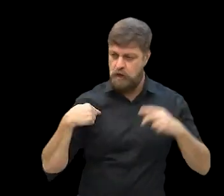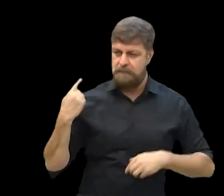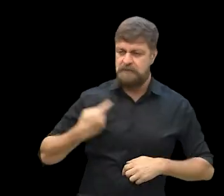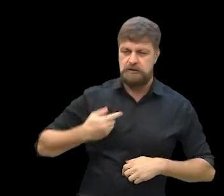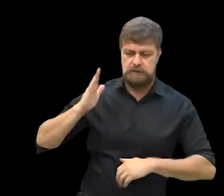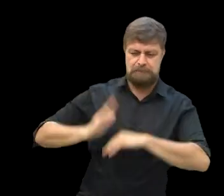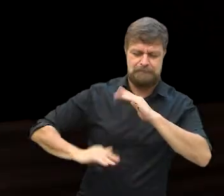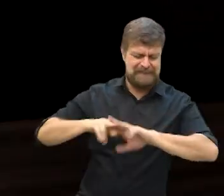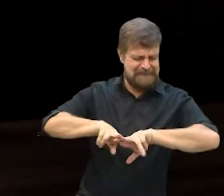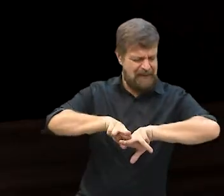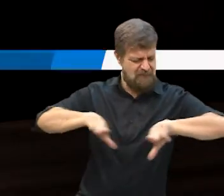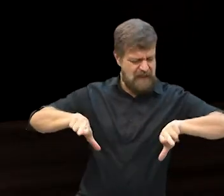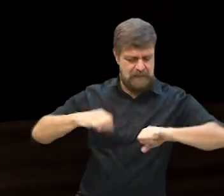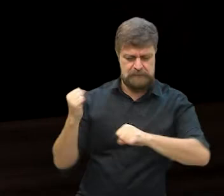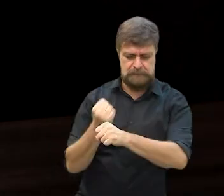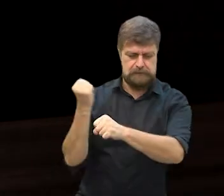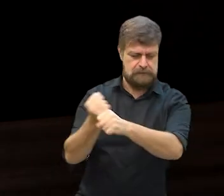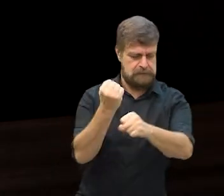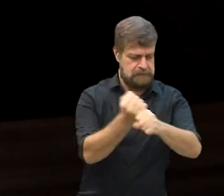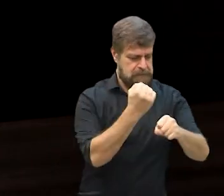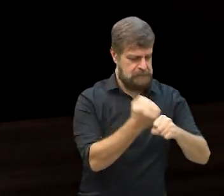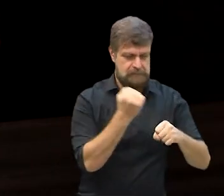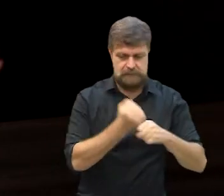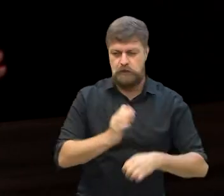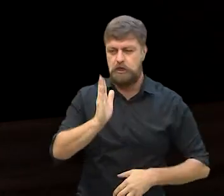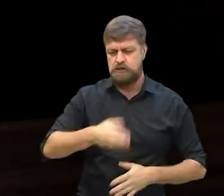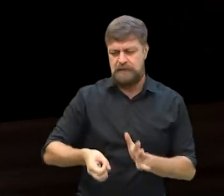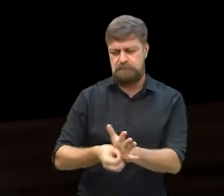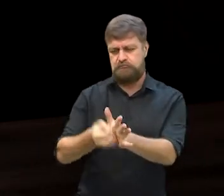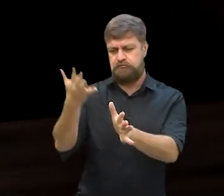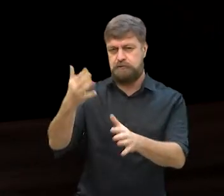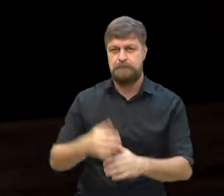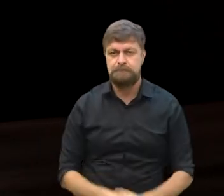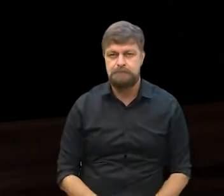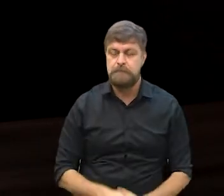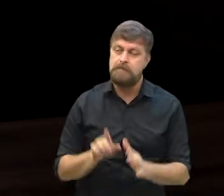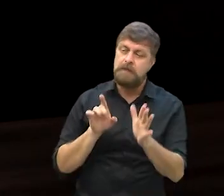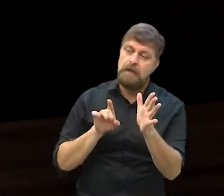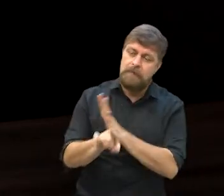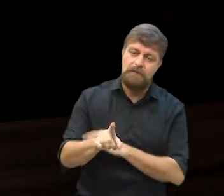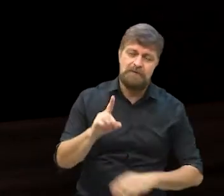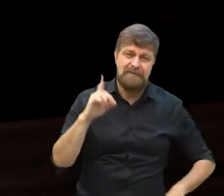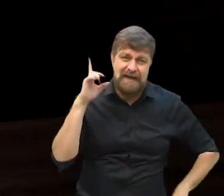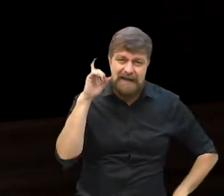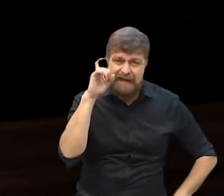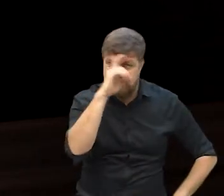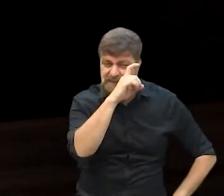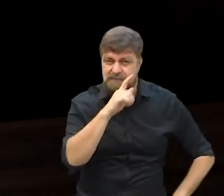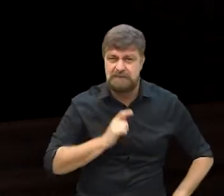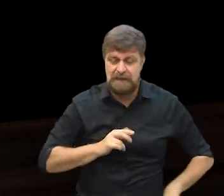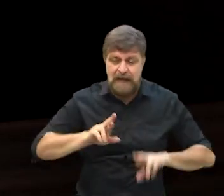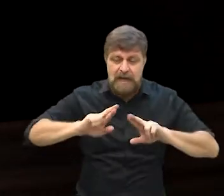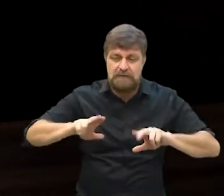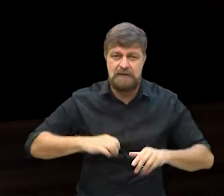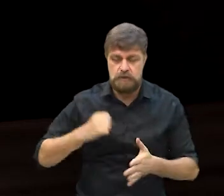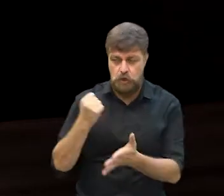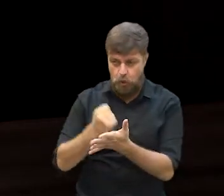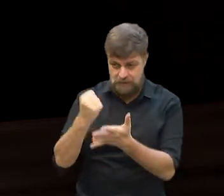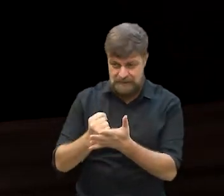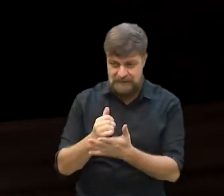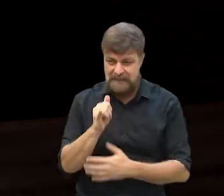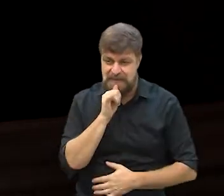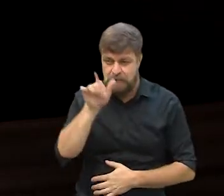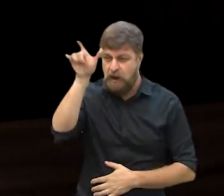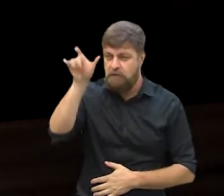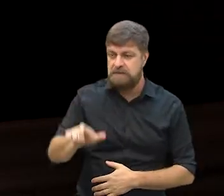fizemos várias. Mas agora conta uma curiosidade pra gente. É muito diferente quando você é contratado, por exemplo,